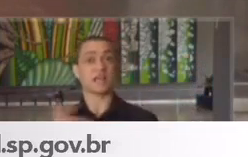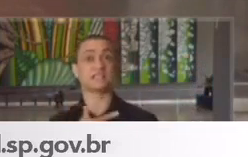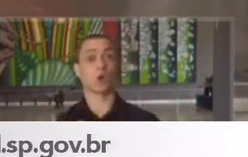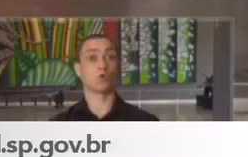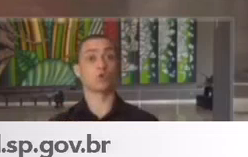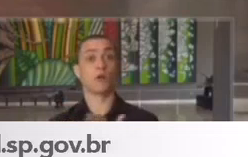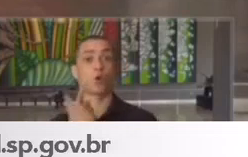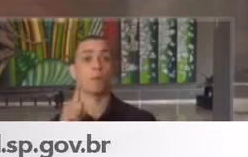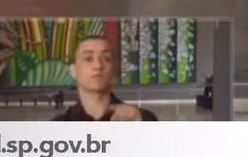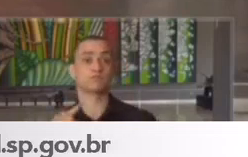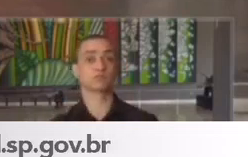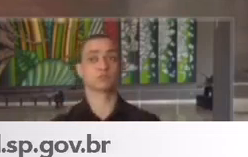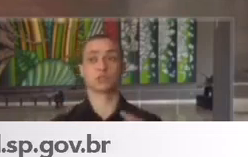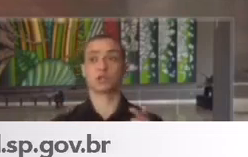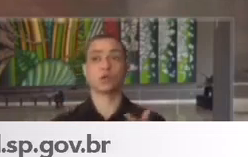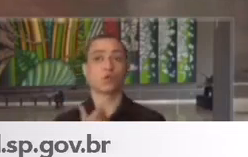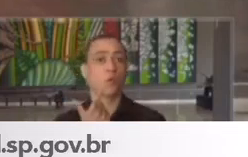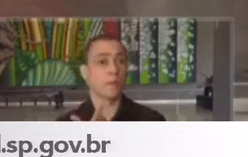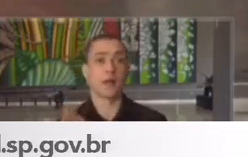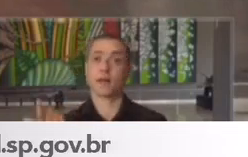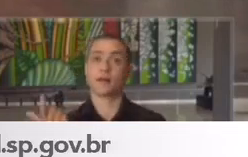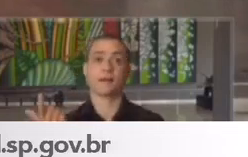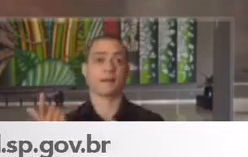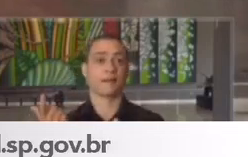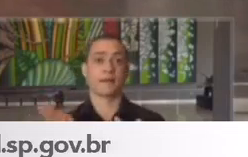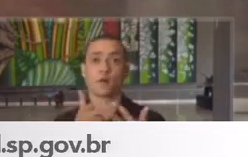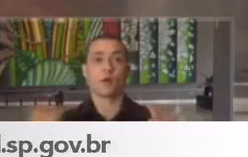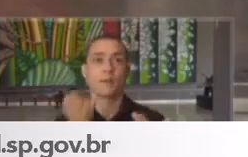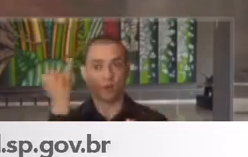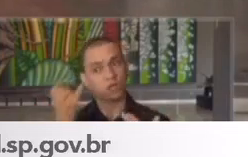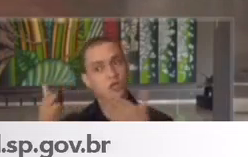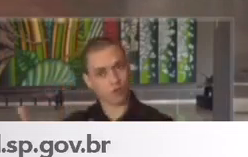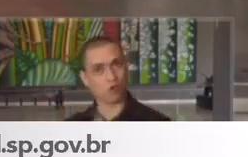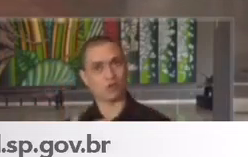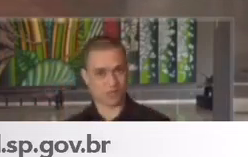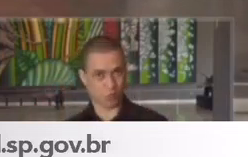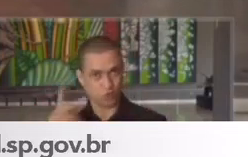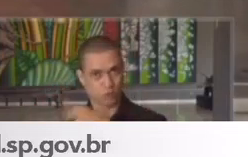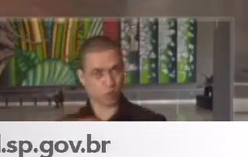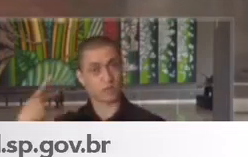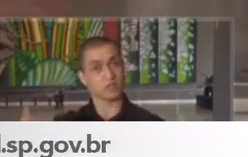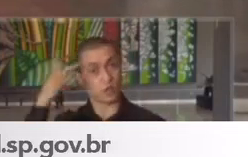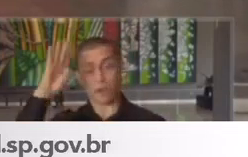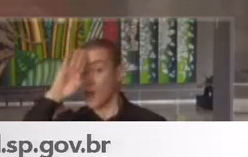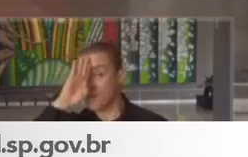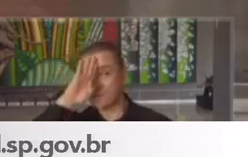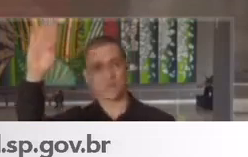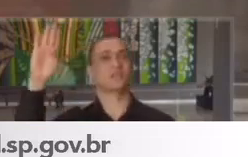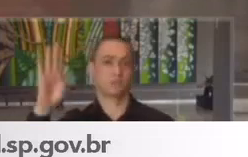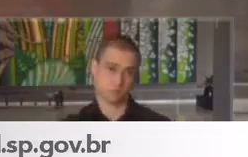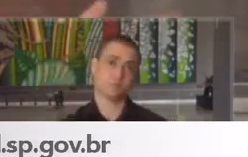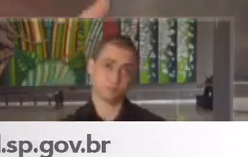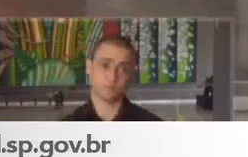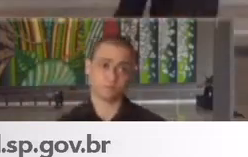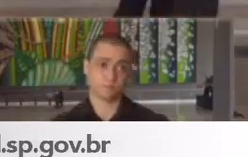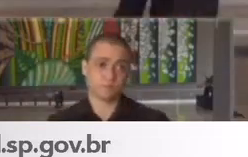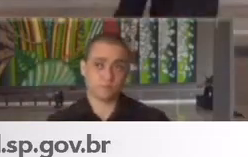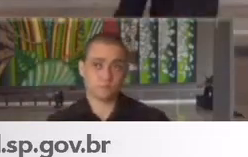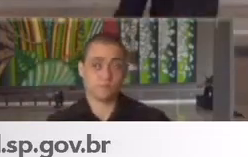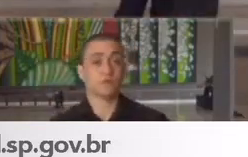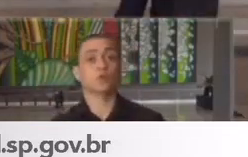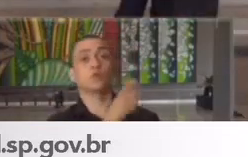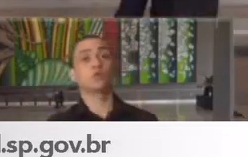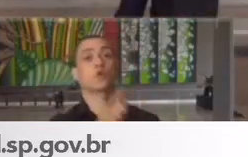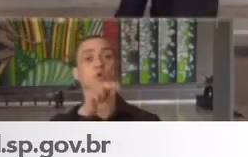de equipamentos, para compra de suplementos e atender a saúde pública com prioridade absoluta. Doutor Guerma, a primeira